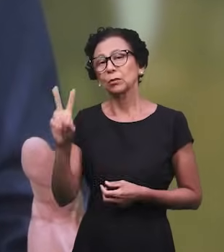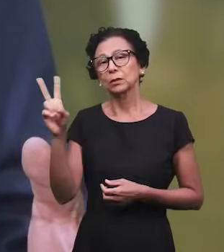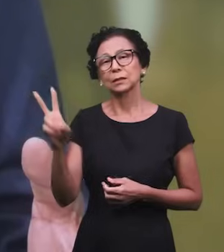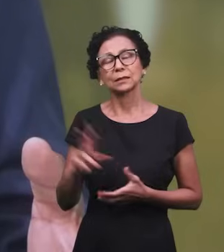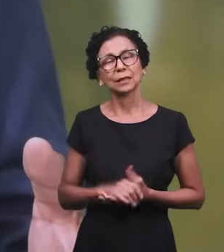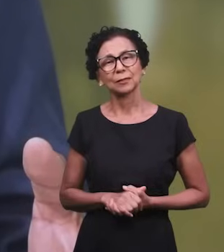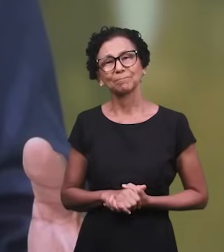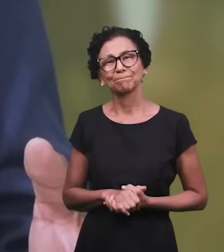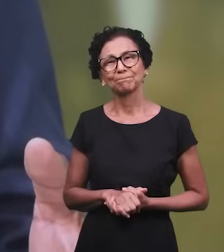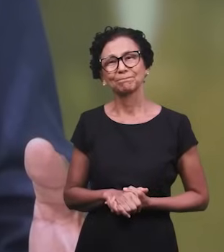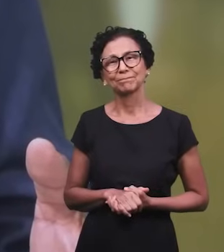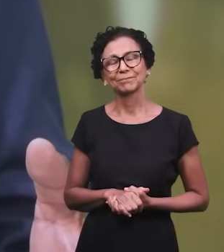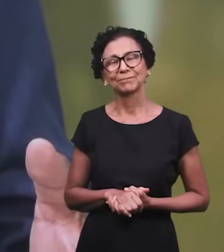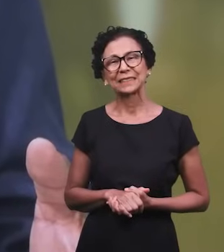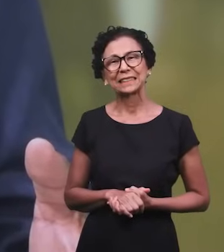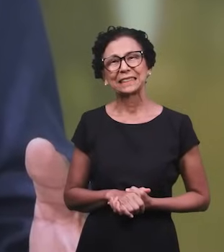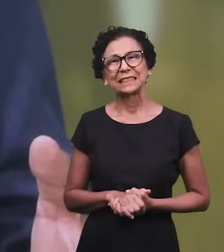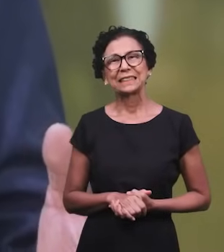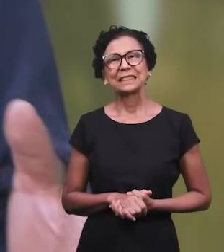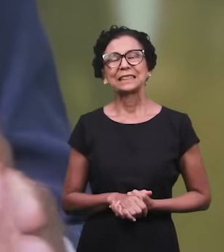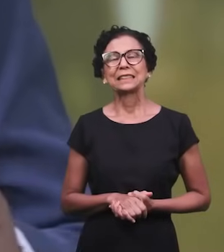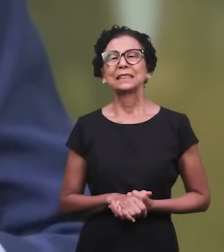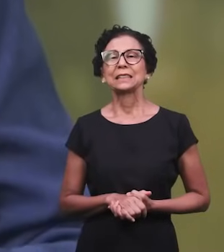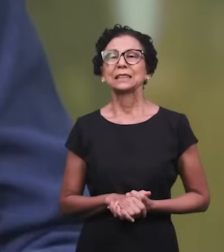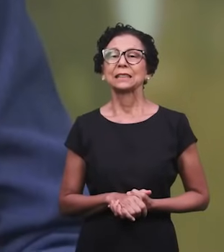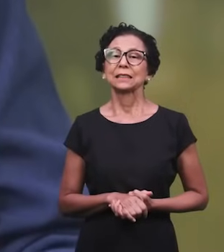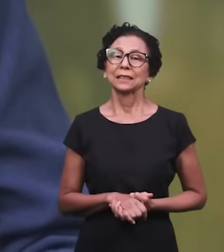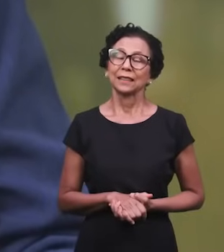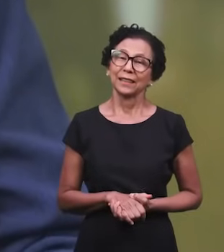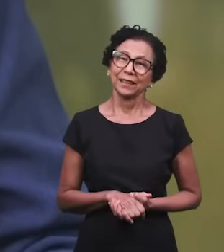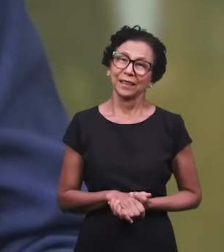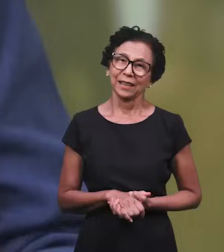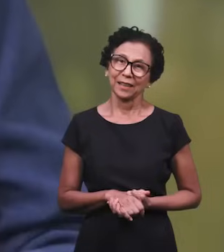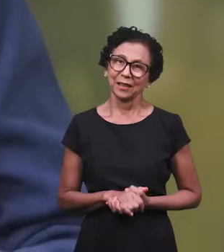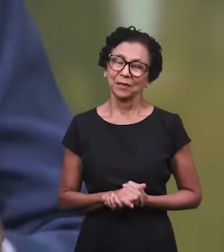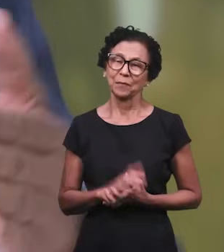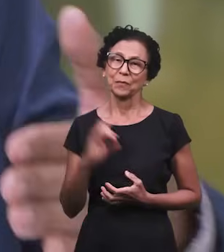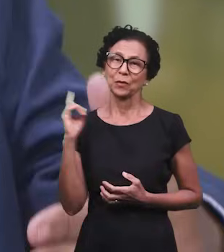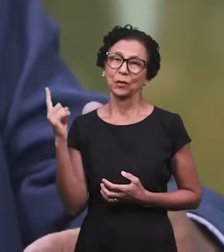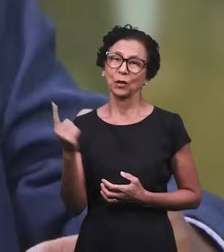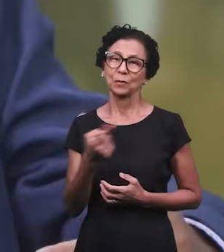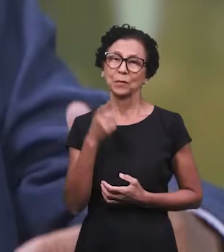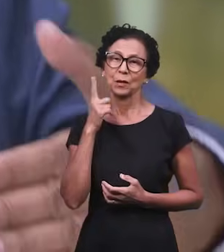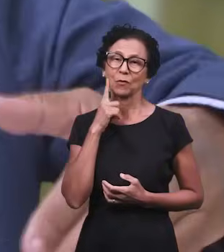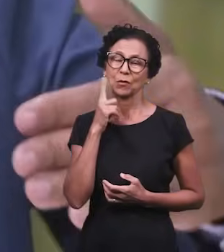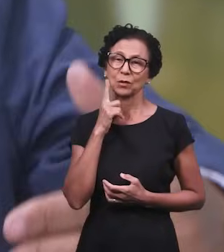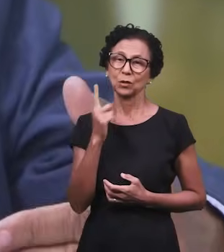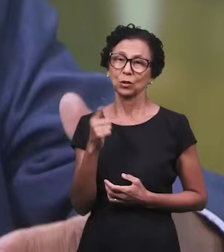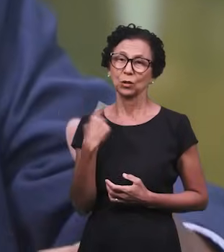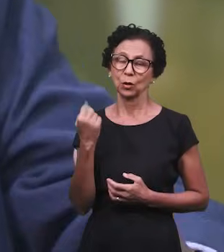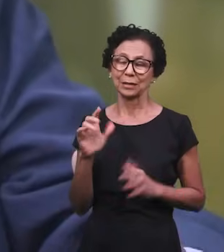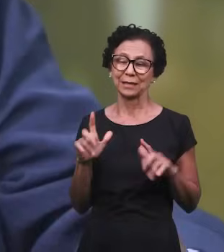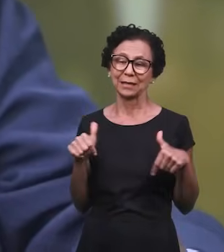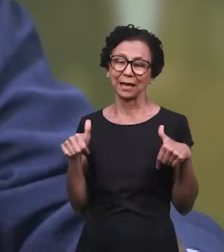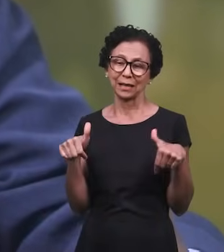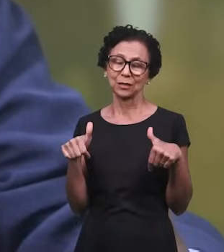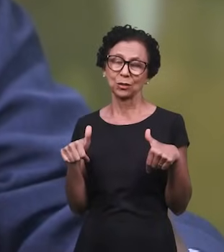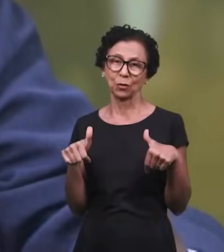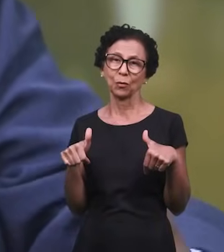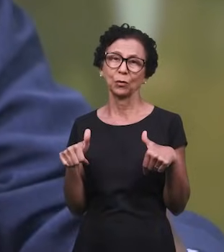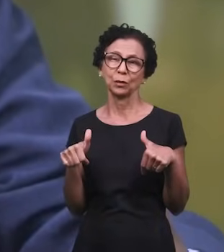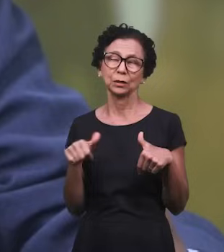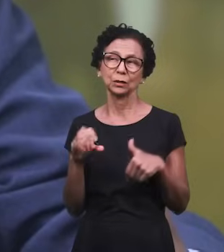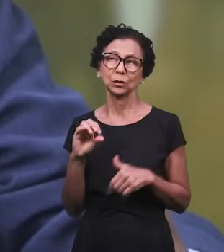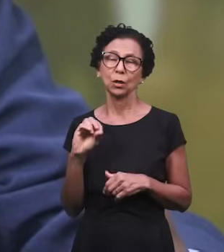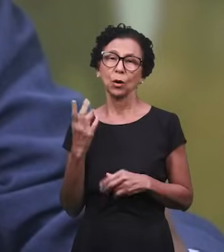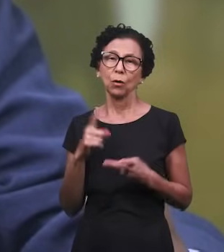missões n nossas omissões ou As Nossas ações muitas vezes da omissão na omissão você tem